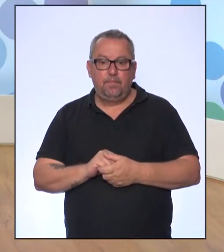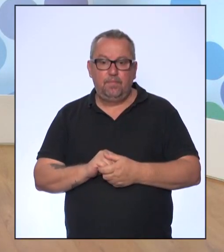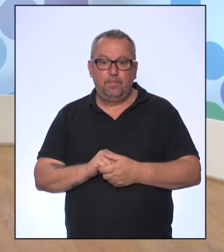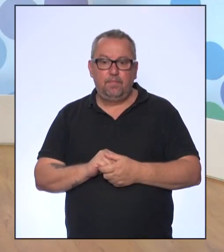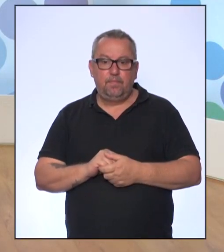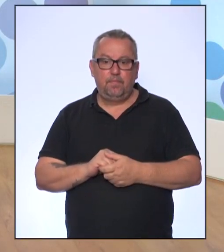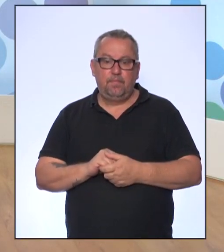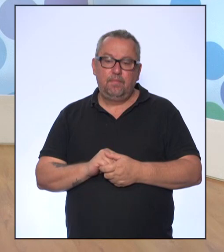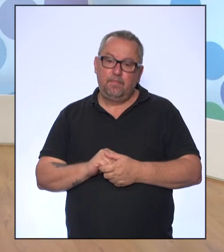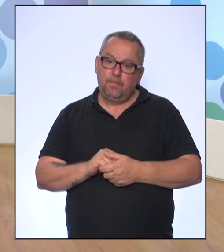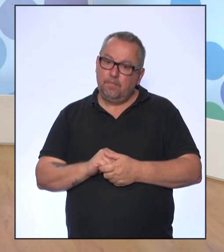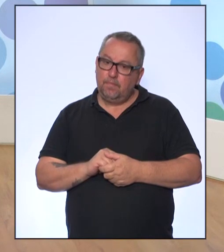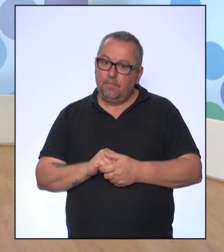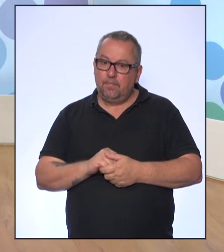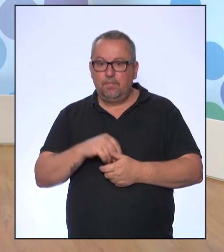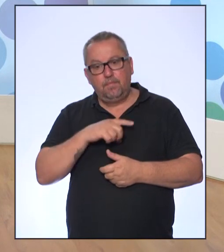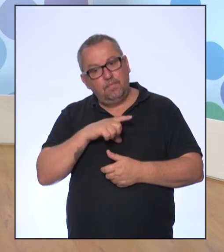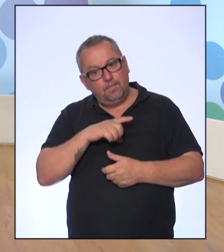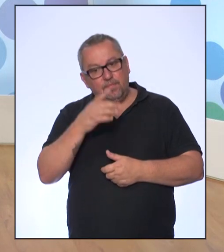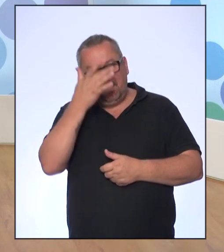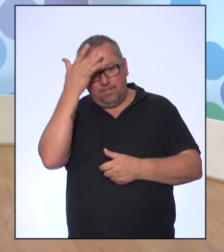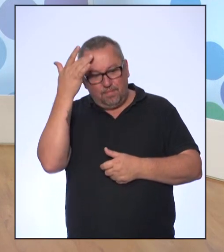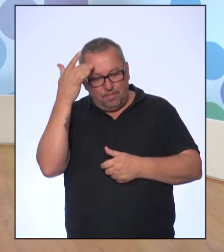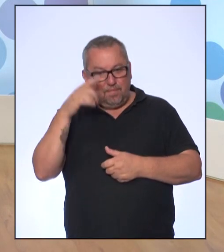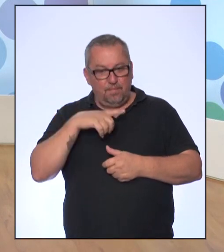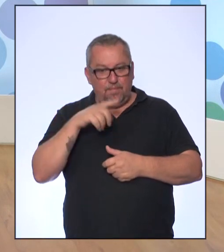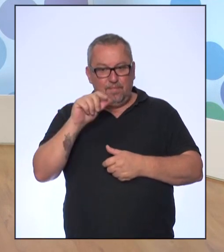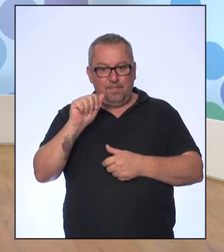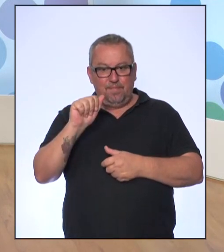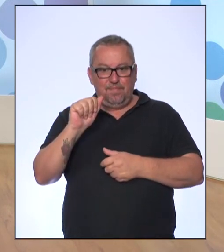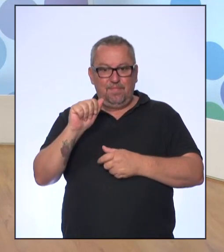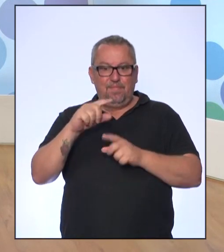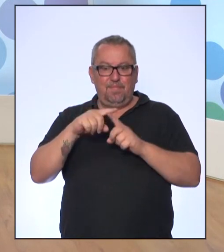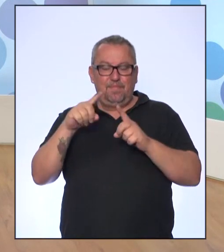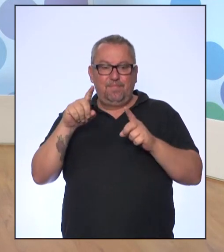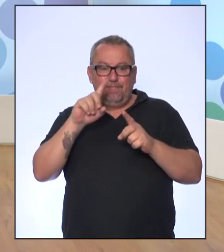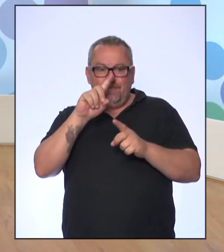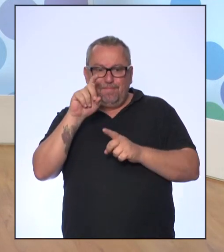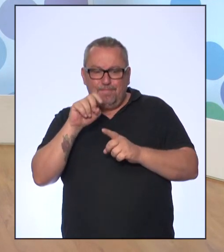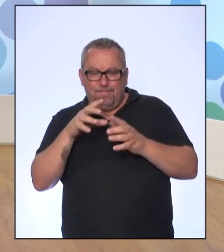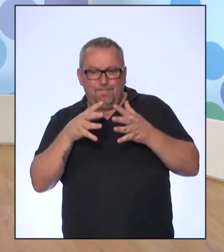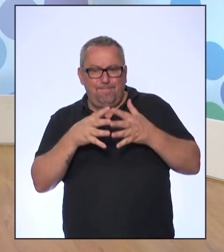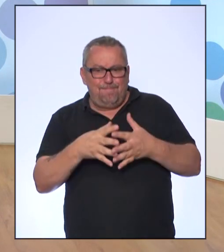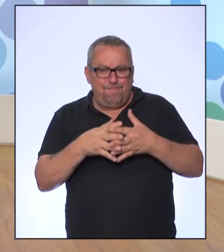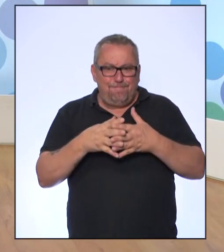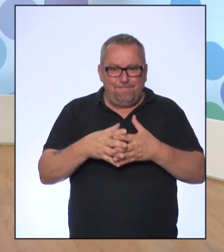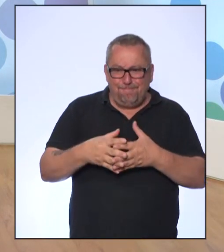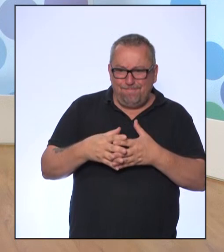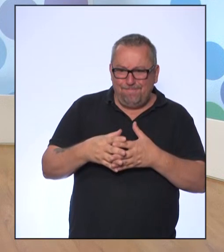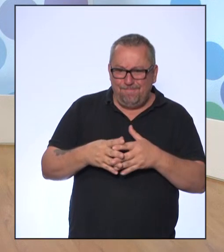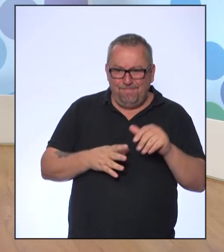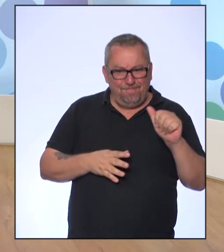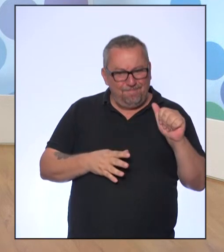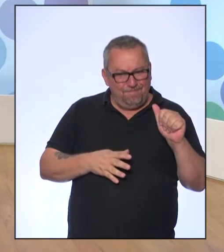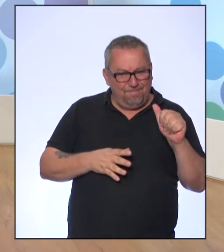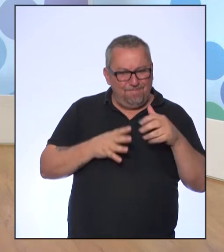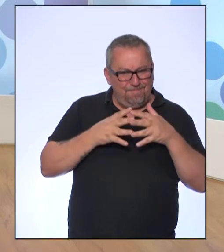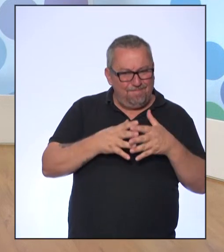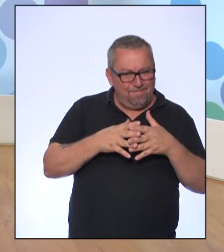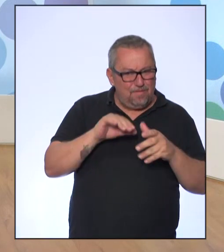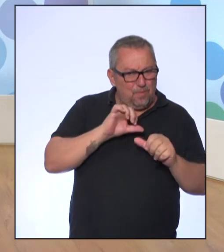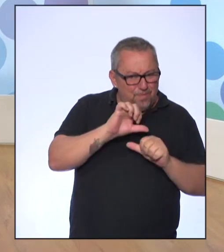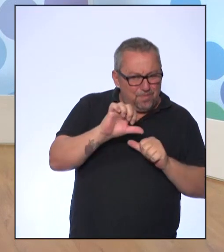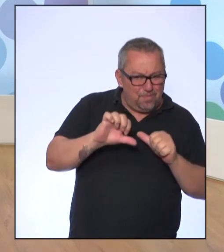Tem pessoas ainda que estão optando a A, mas elas estão confusas. Elas viram que tem modificação na